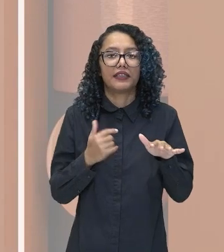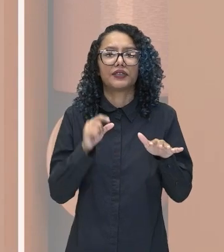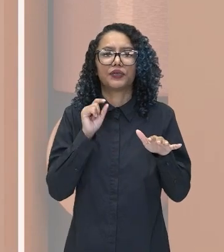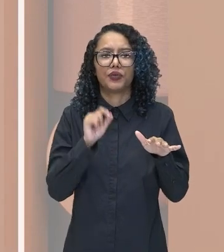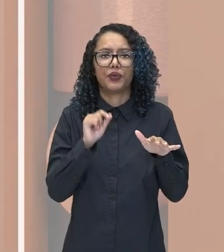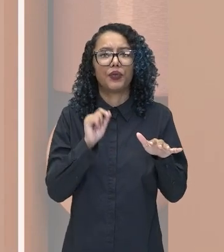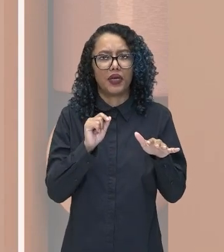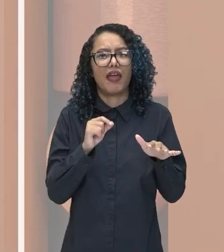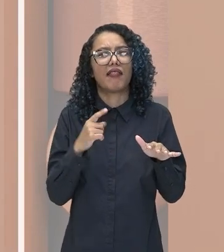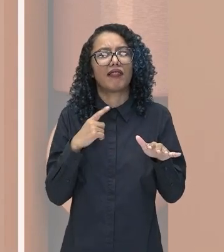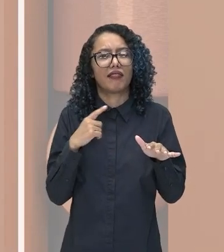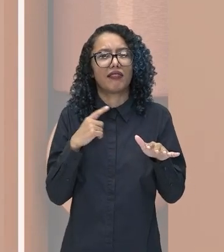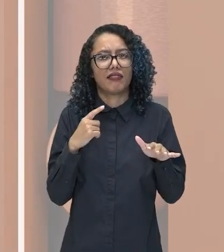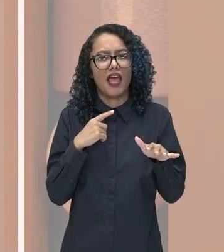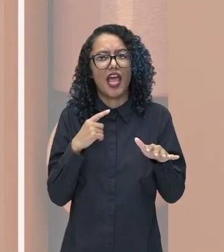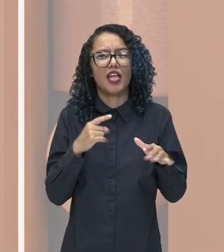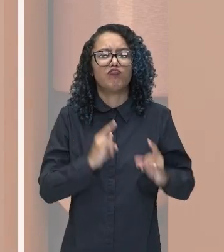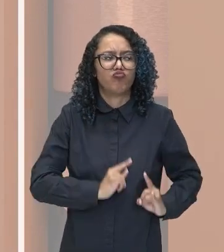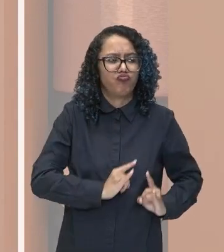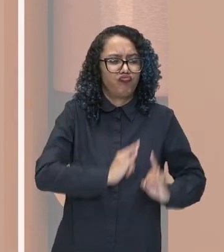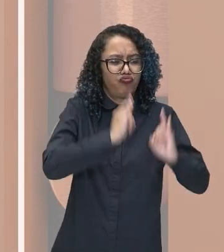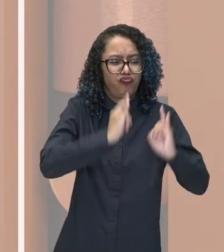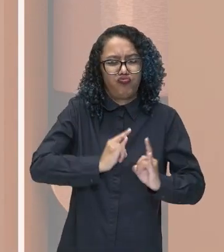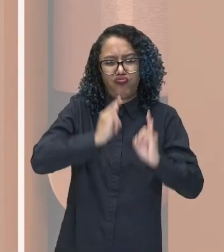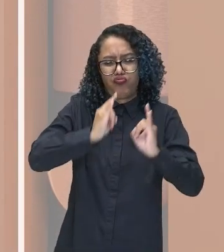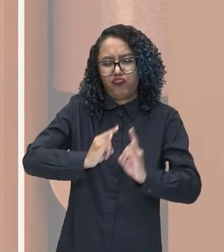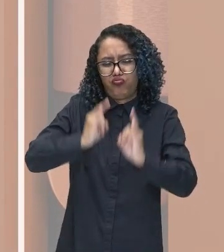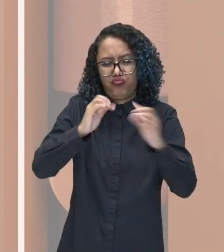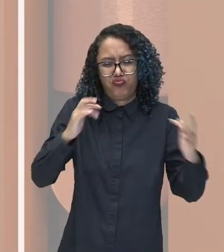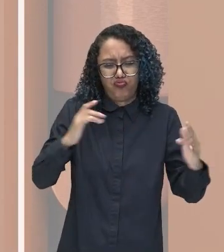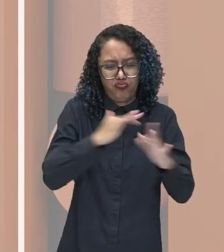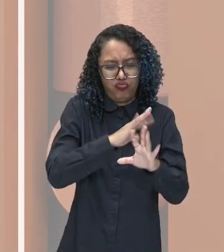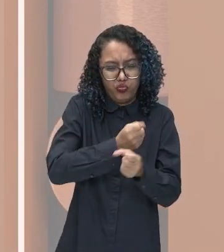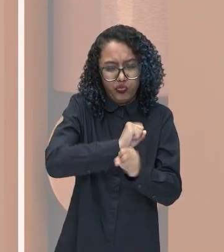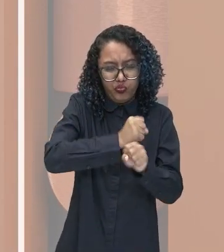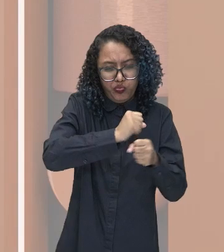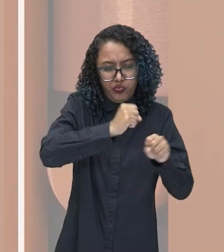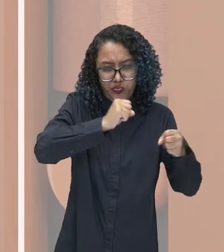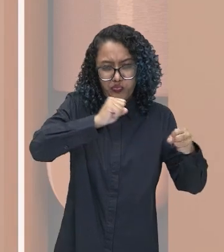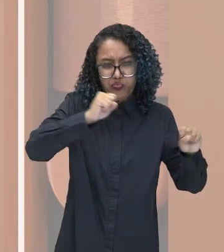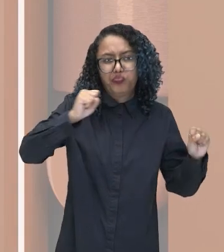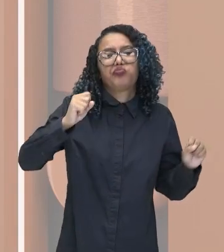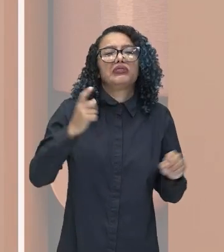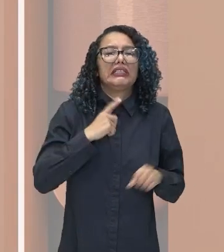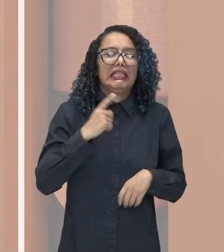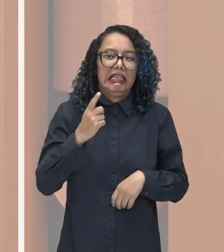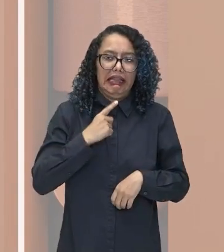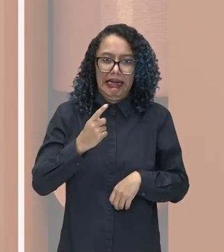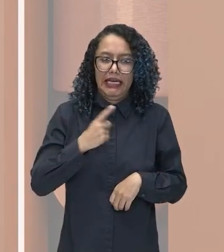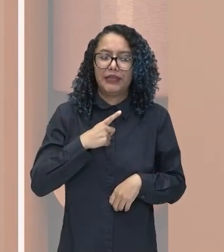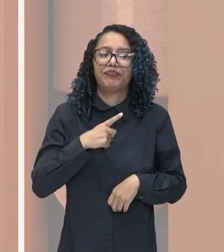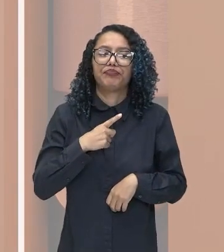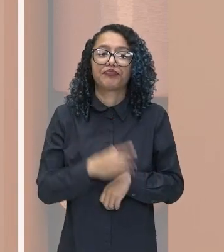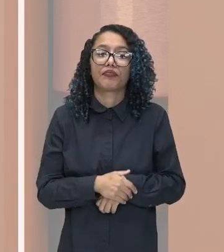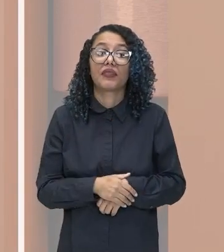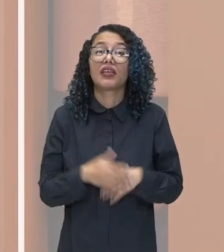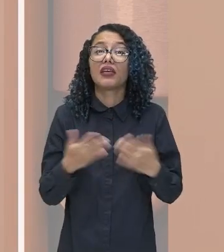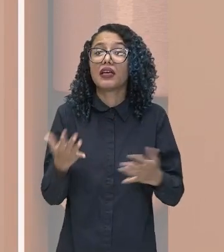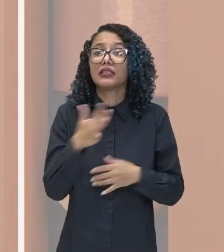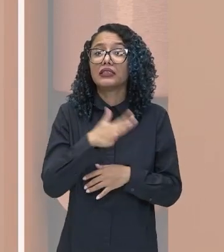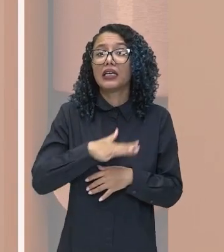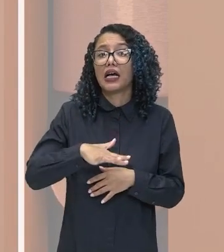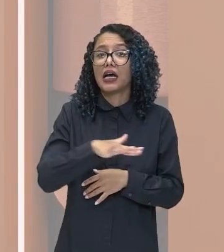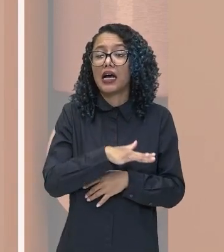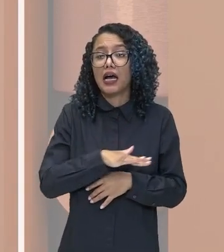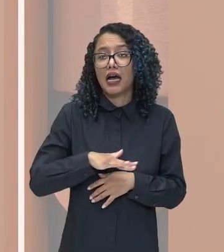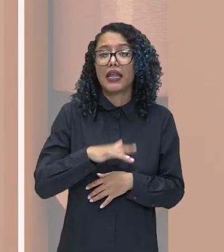acaba surgindo metrópoles e até mesmo megalópolis, tá? E quais serão essas áreas onde